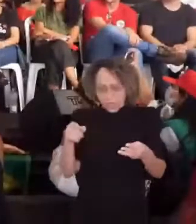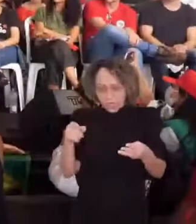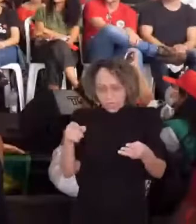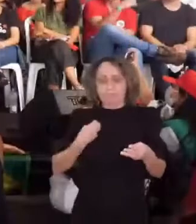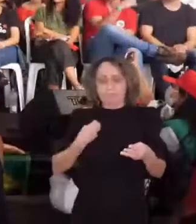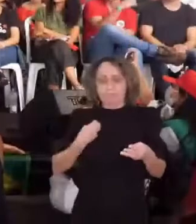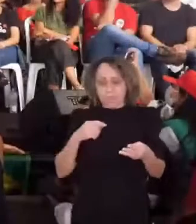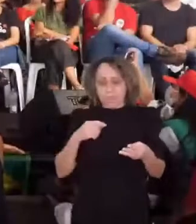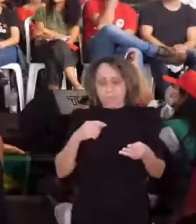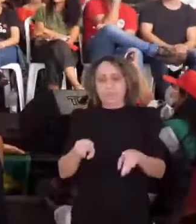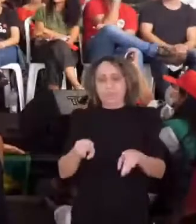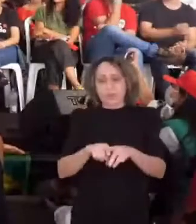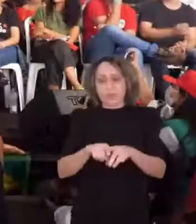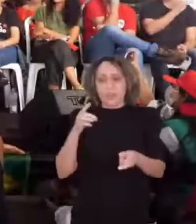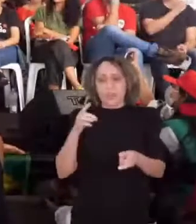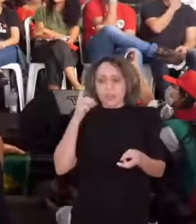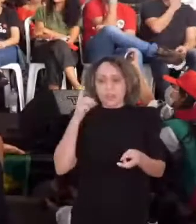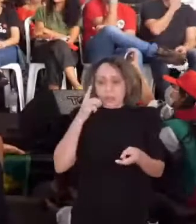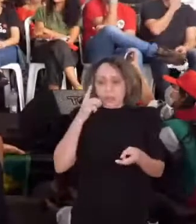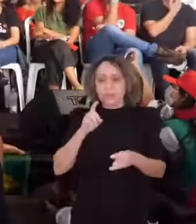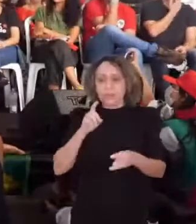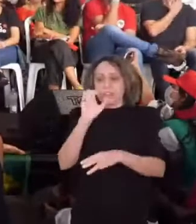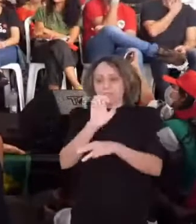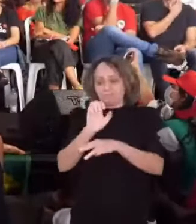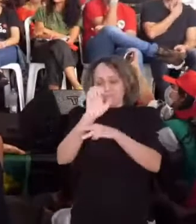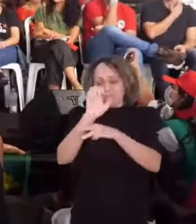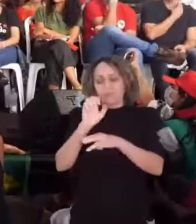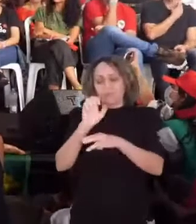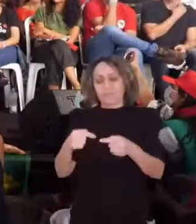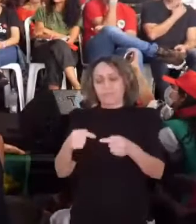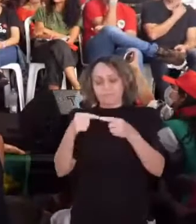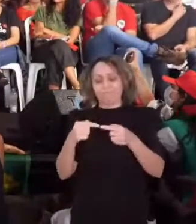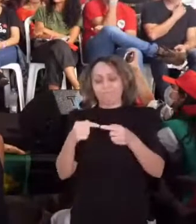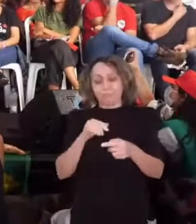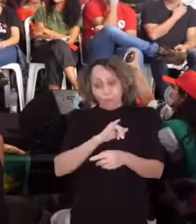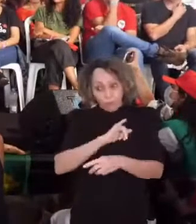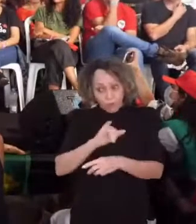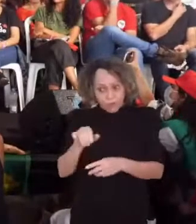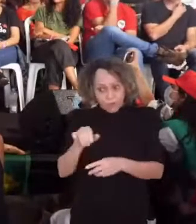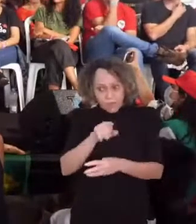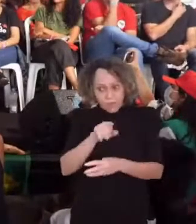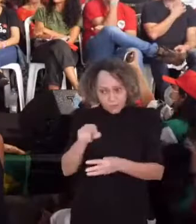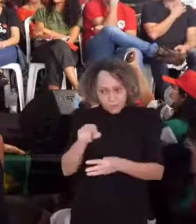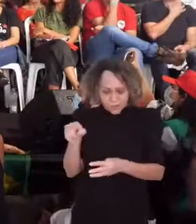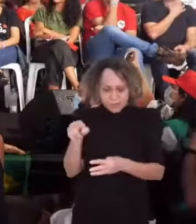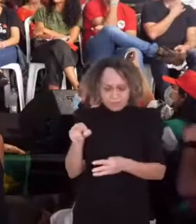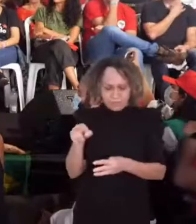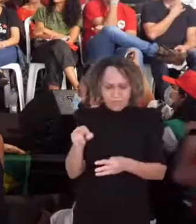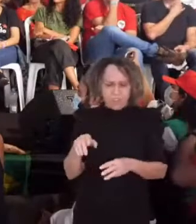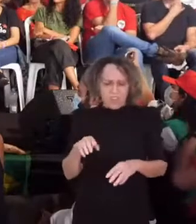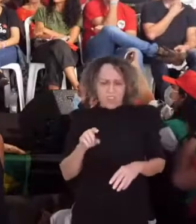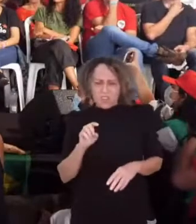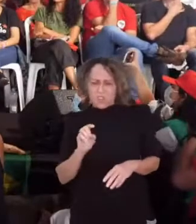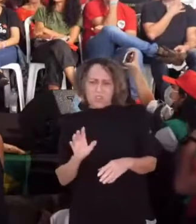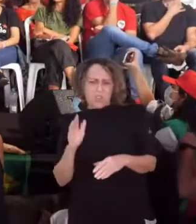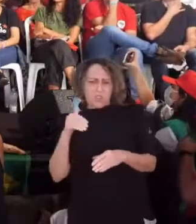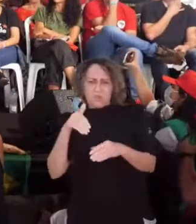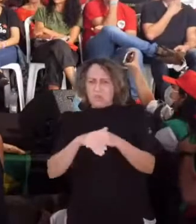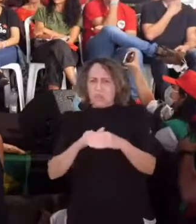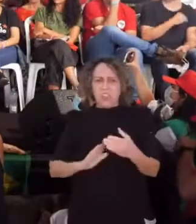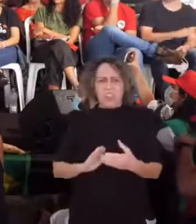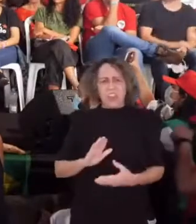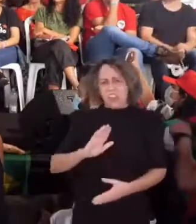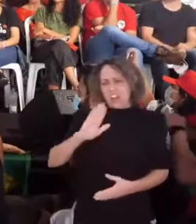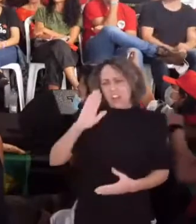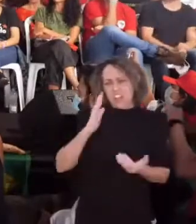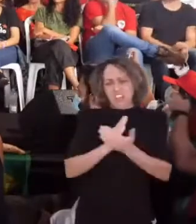É importante lembrar que não basta eleger só o Riquião governador, não basta apenas